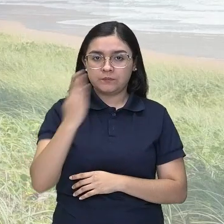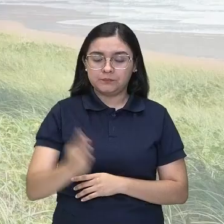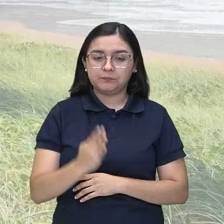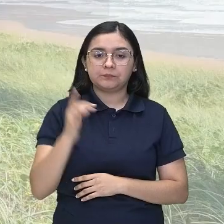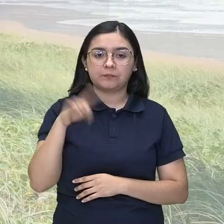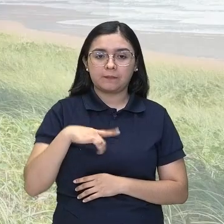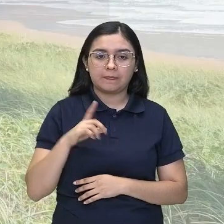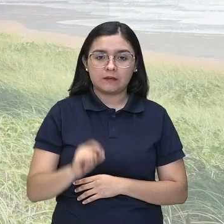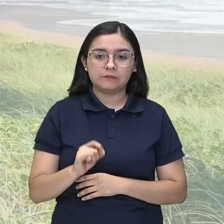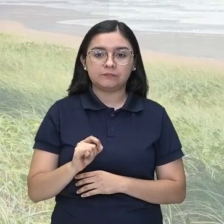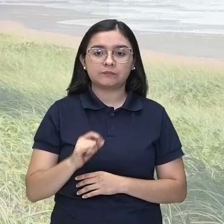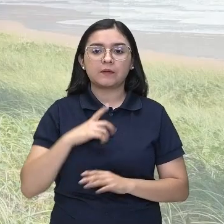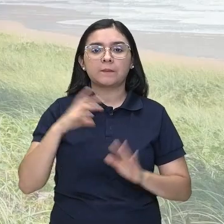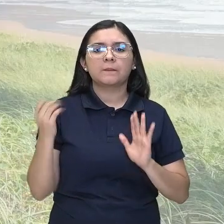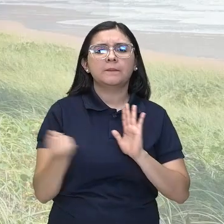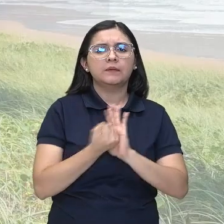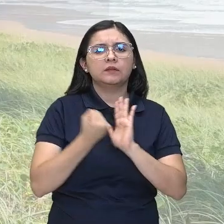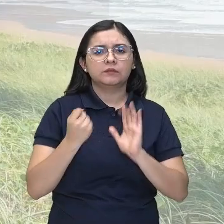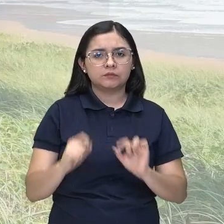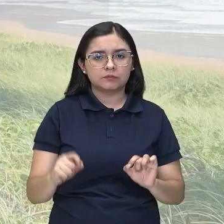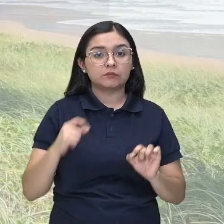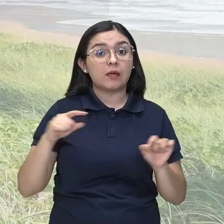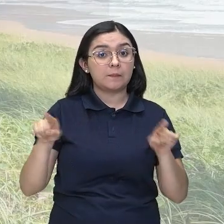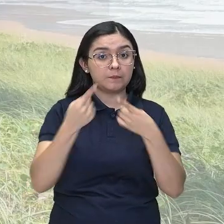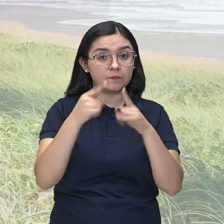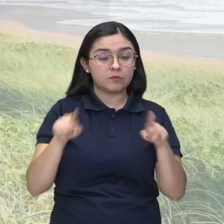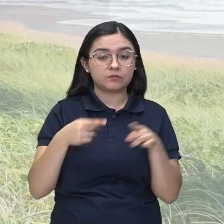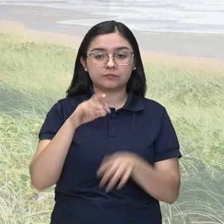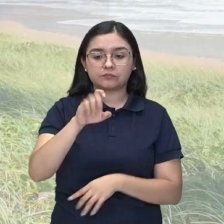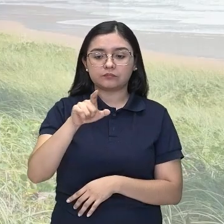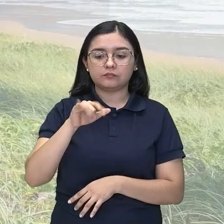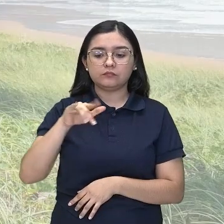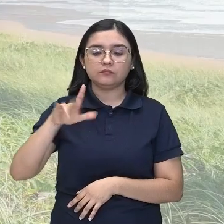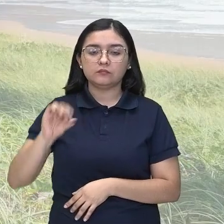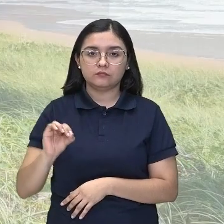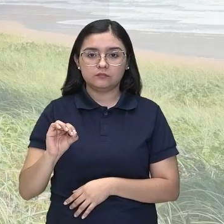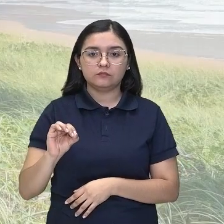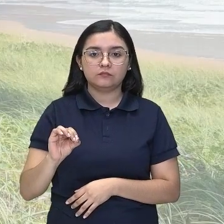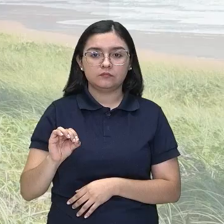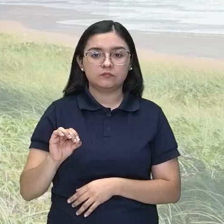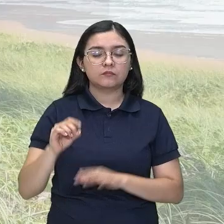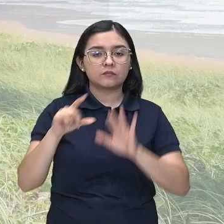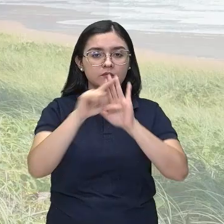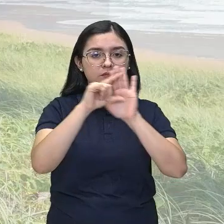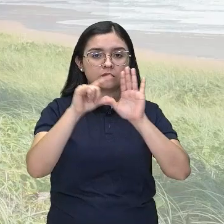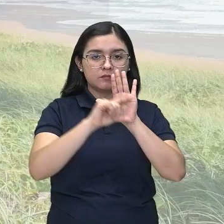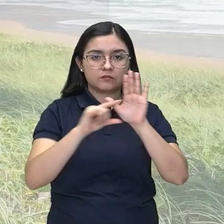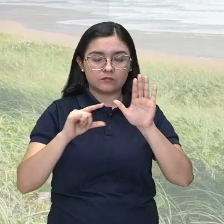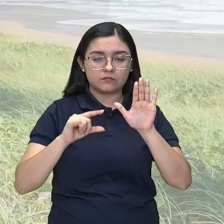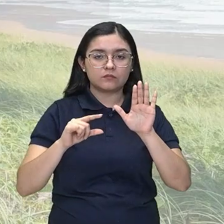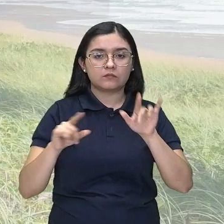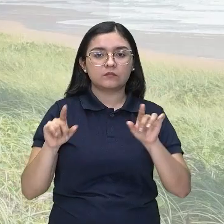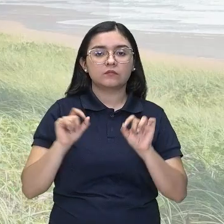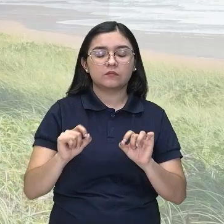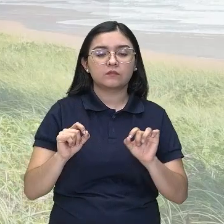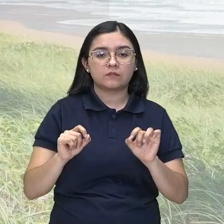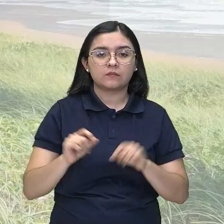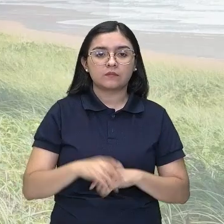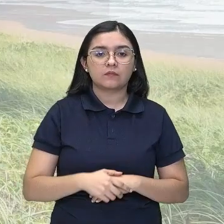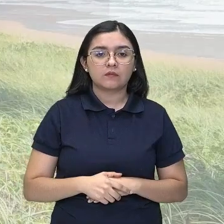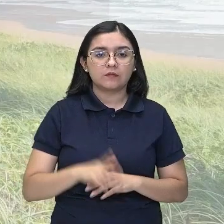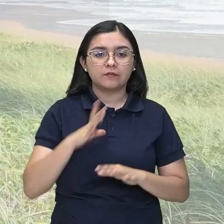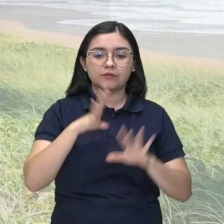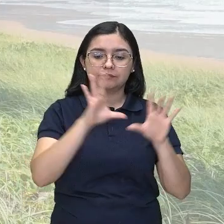está marcado na Canção do Exílio. E esses versos, alguns desses versos foram tomados para